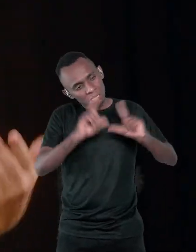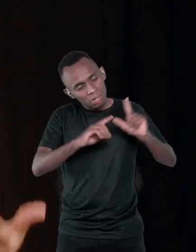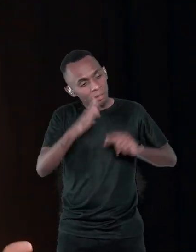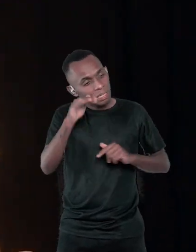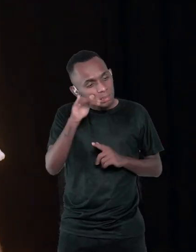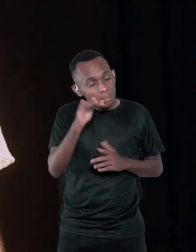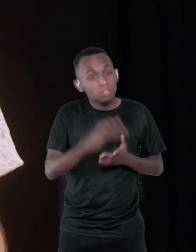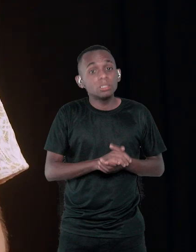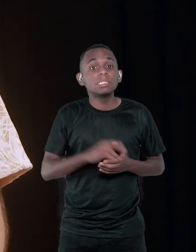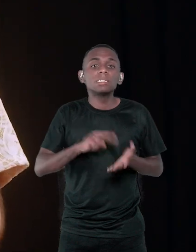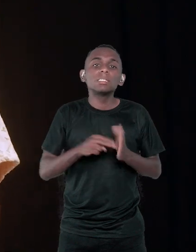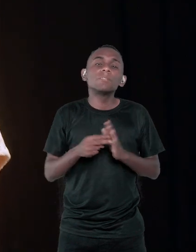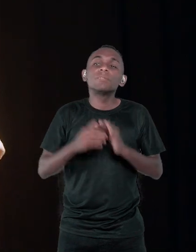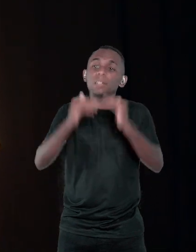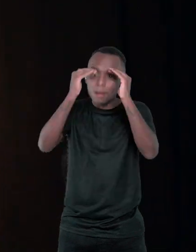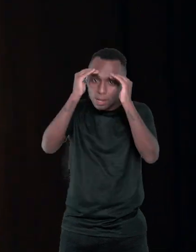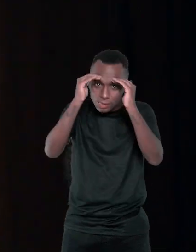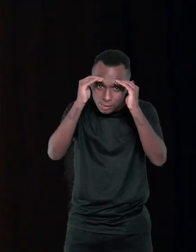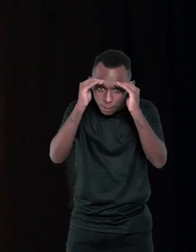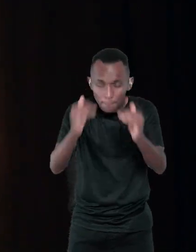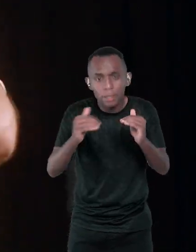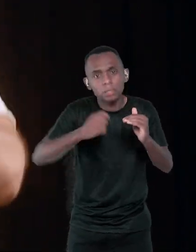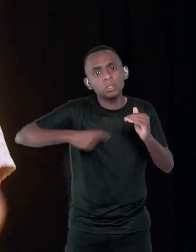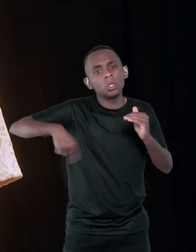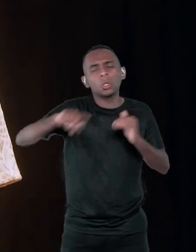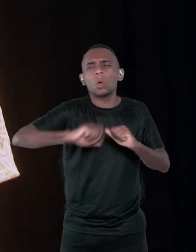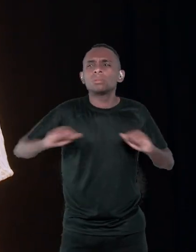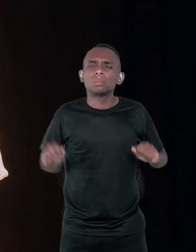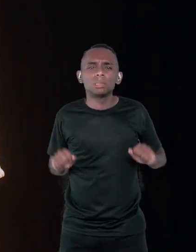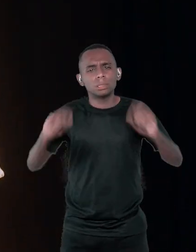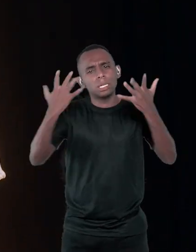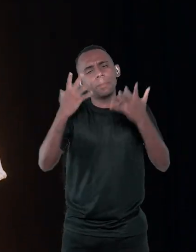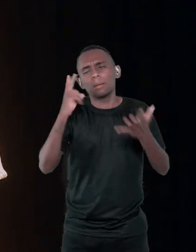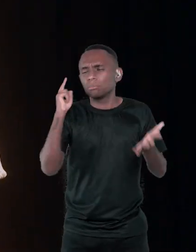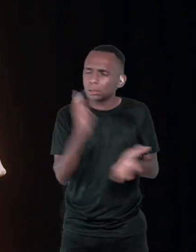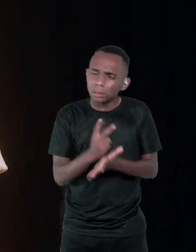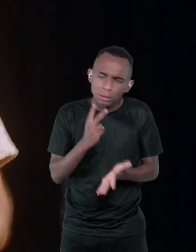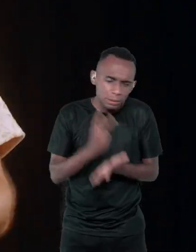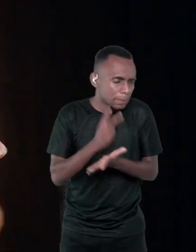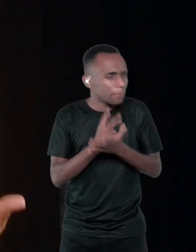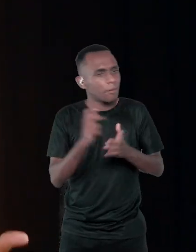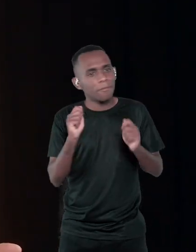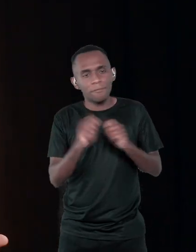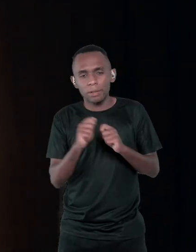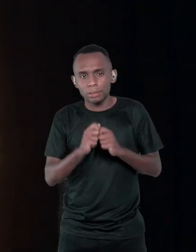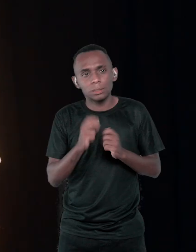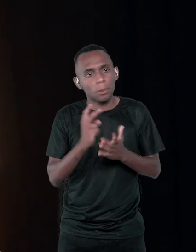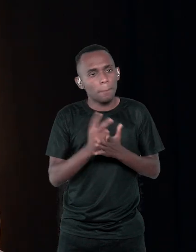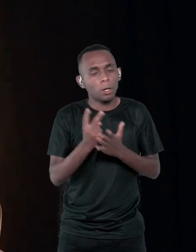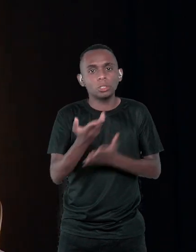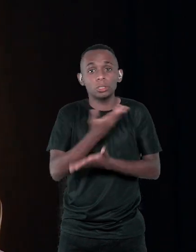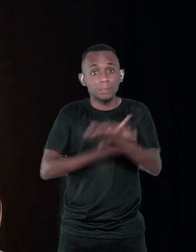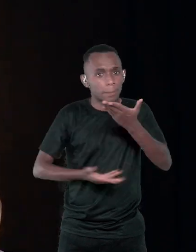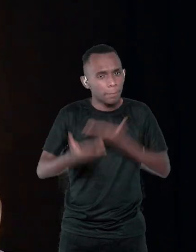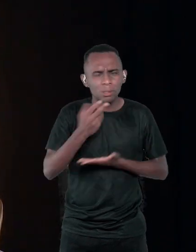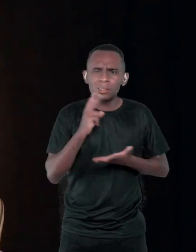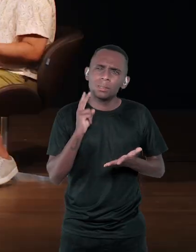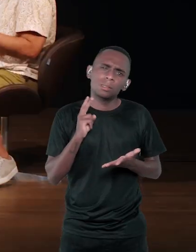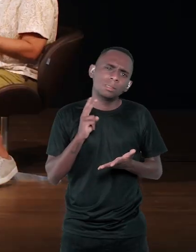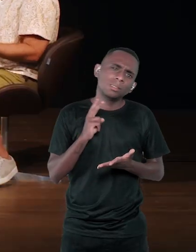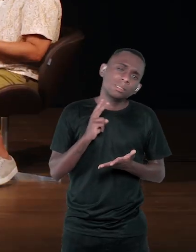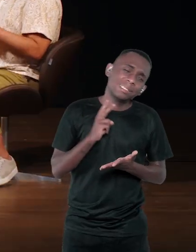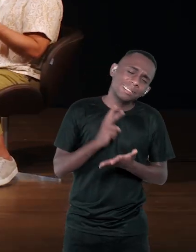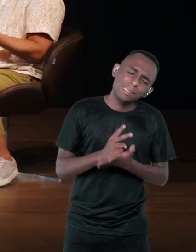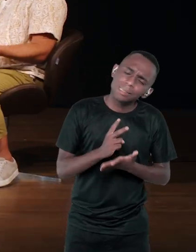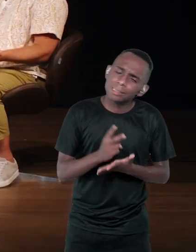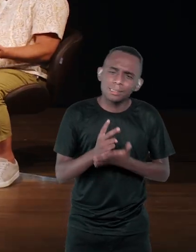esse respeito que eu acho que a gente celebra toda vez que a gente faz Sempre um Papo, porque eu nunca vi um chato que fosse, ruim nem se fala,